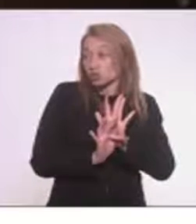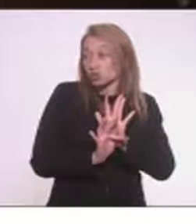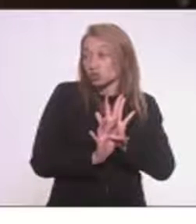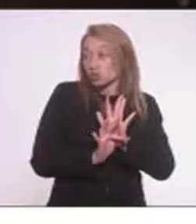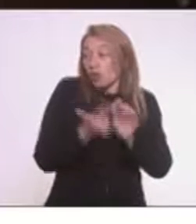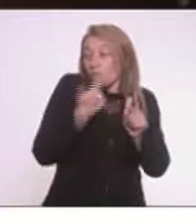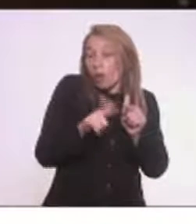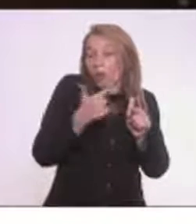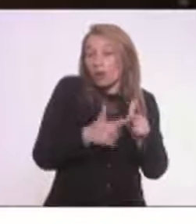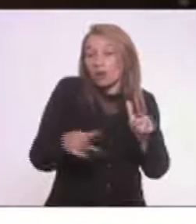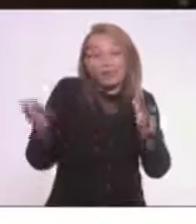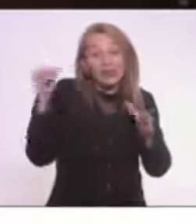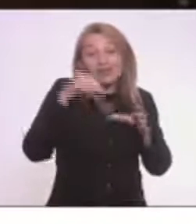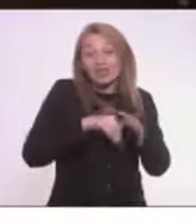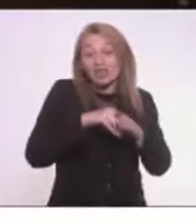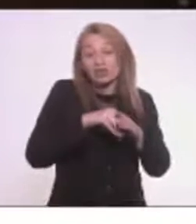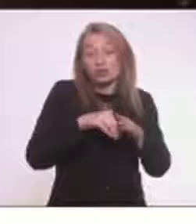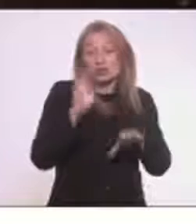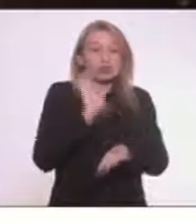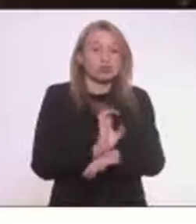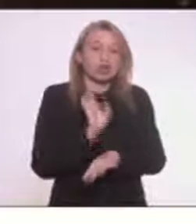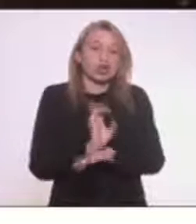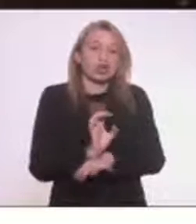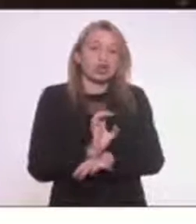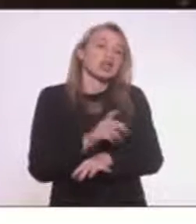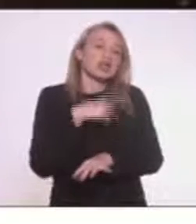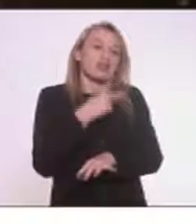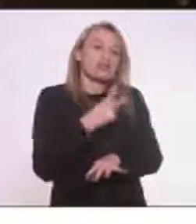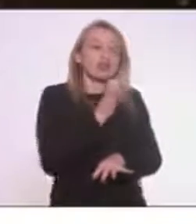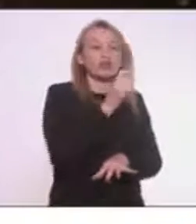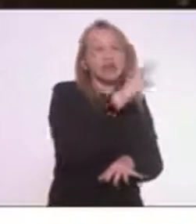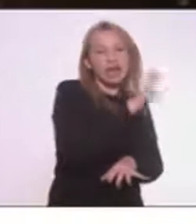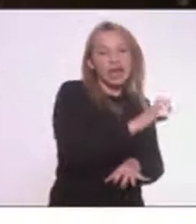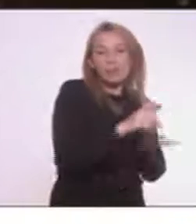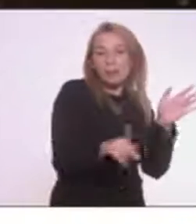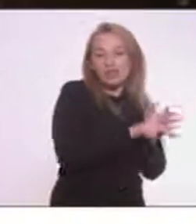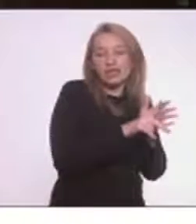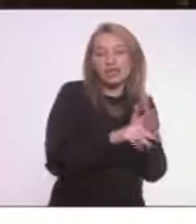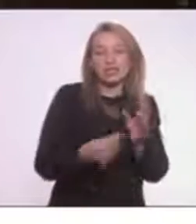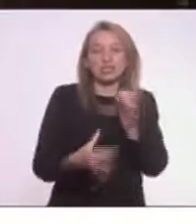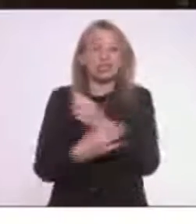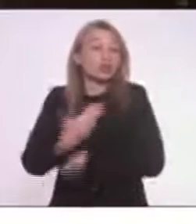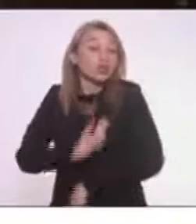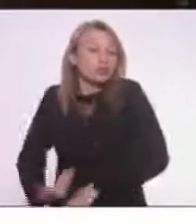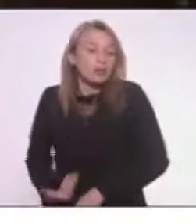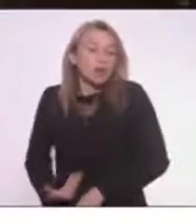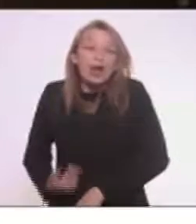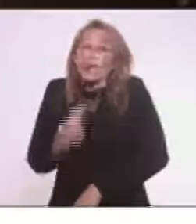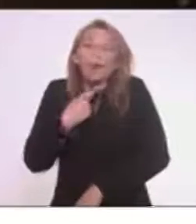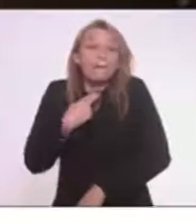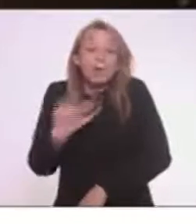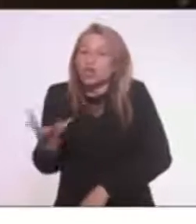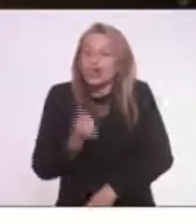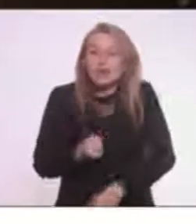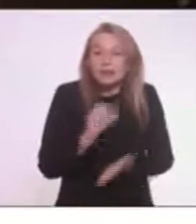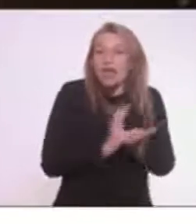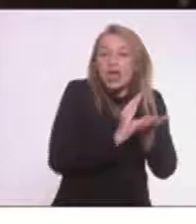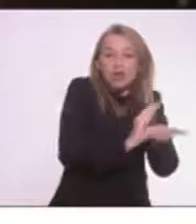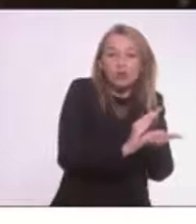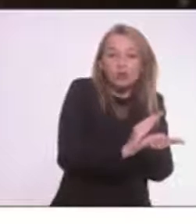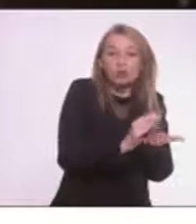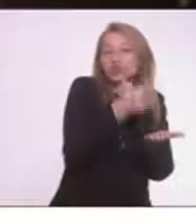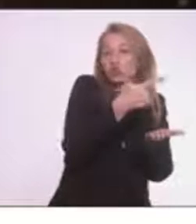problema para o Estado. Ele diz, o Degase é agora da segurança pública. Se é da segurança pública, não pode receber recursos